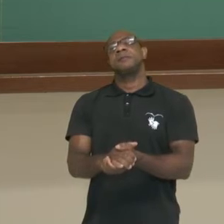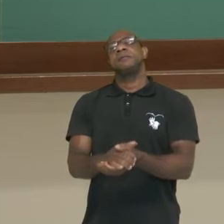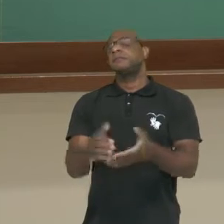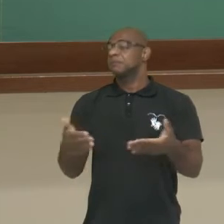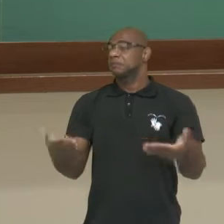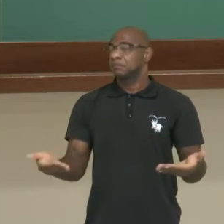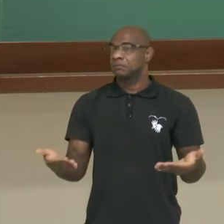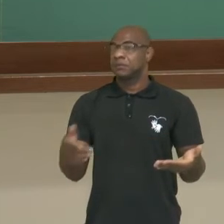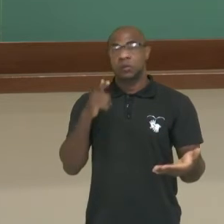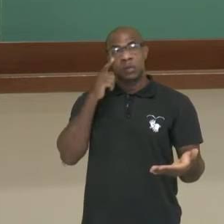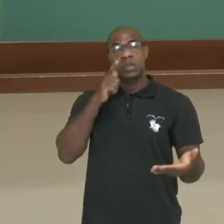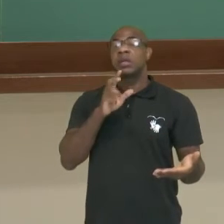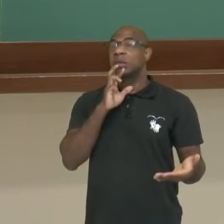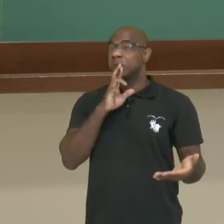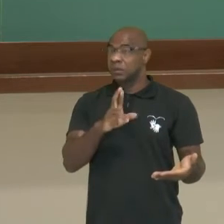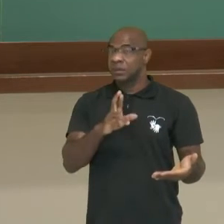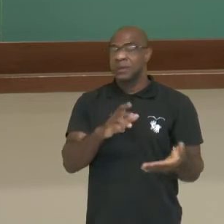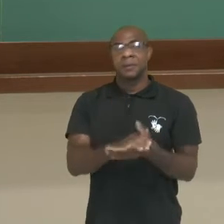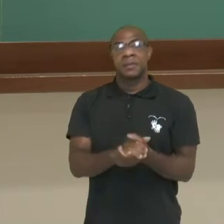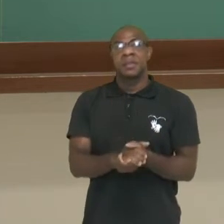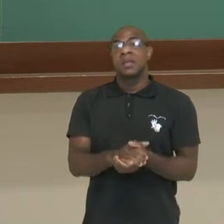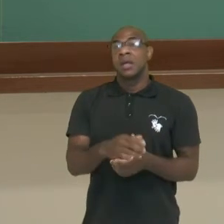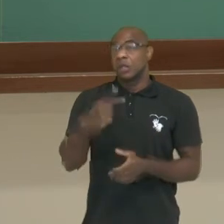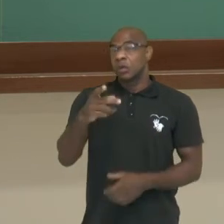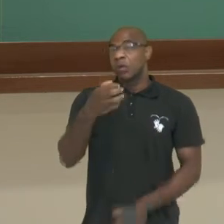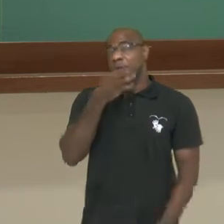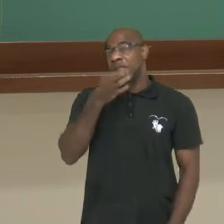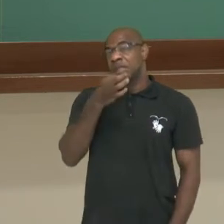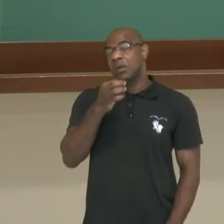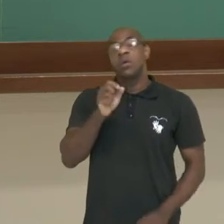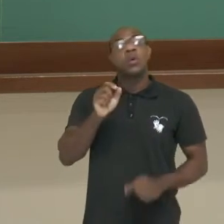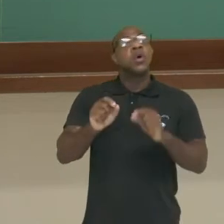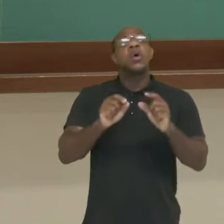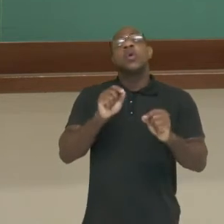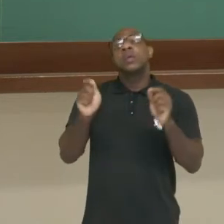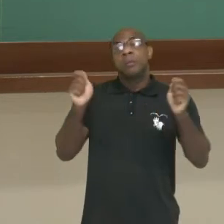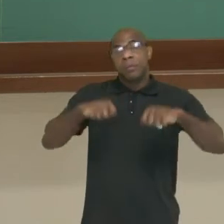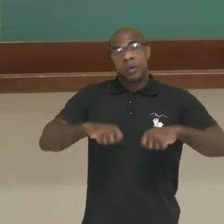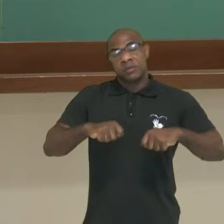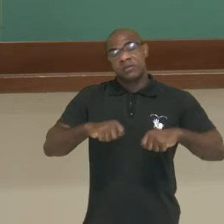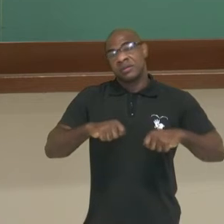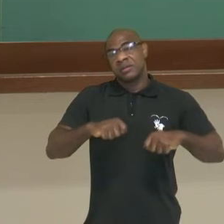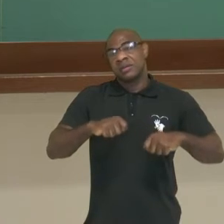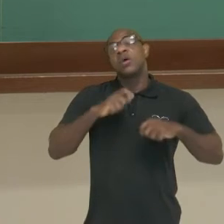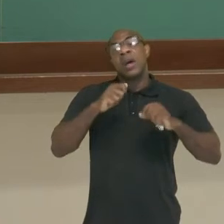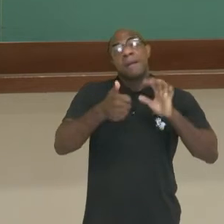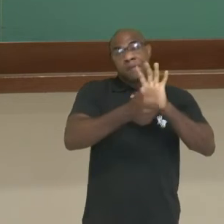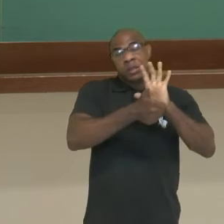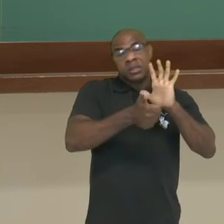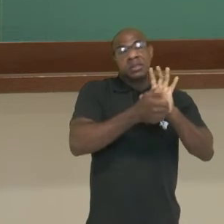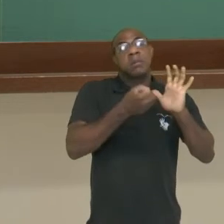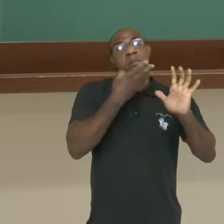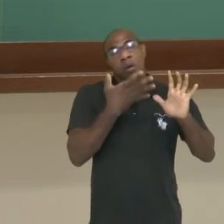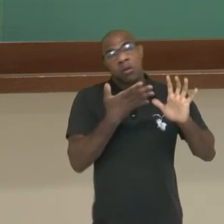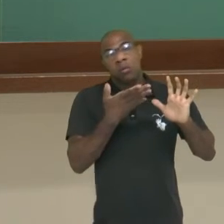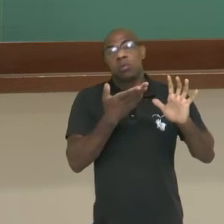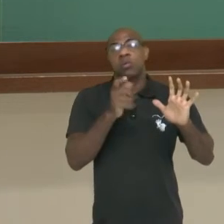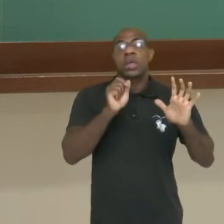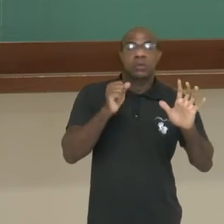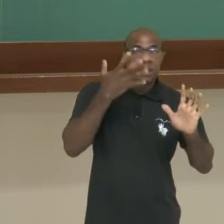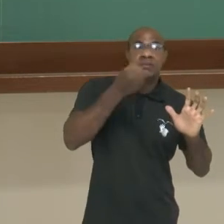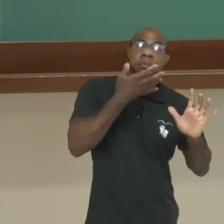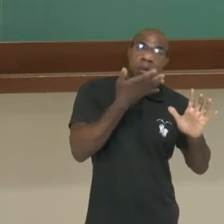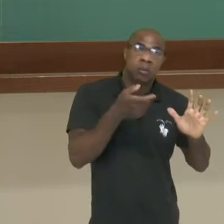E aí, conseguiu responder aí? Colocou a sua opinião sobre o que pode ter de ponto positivo e o que pode ter de pontos